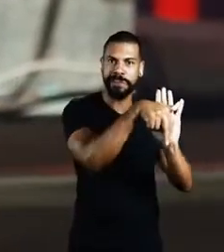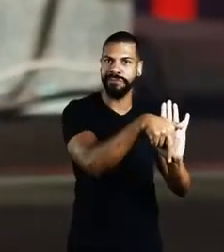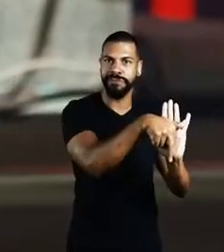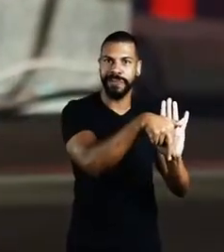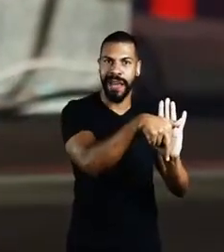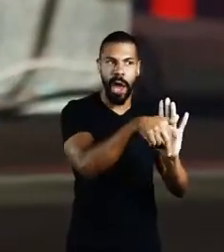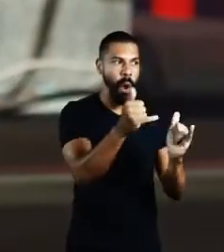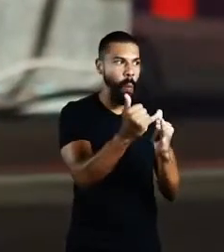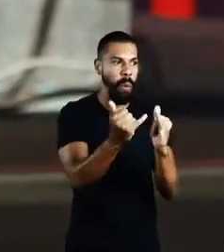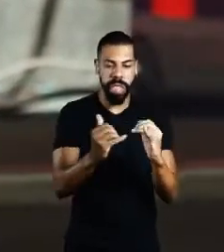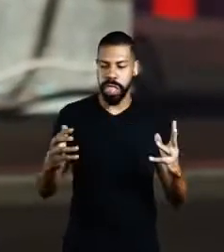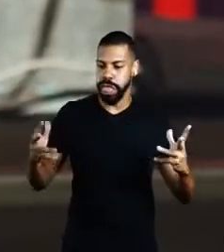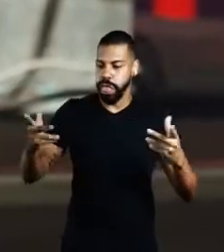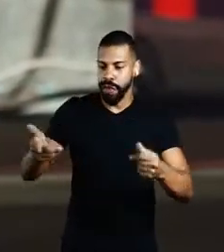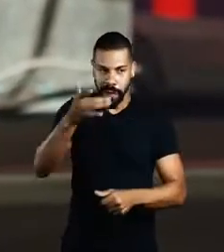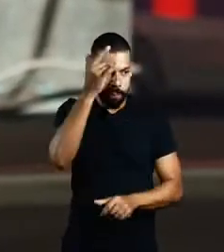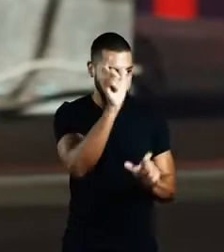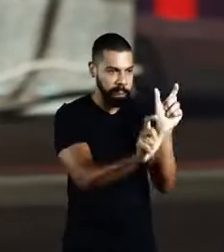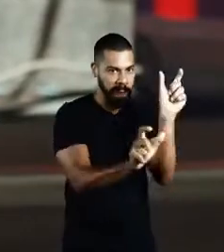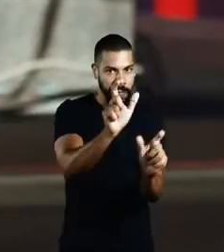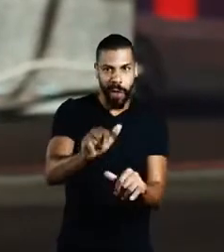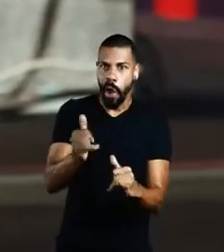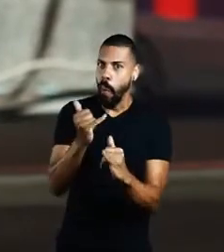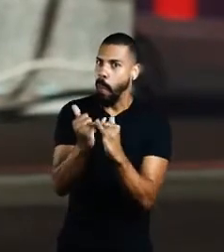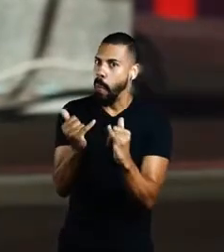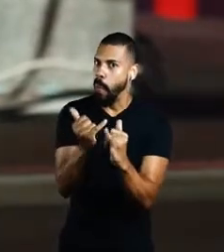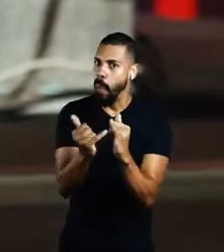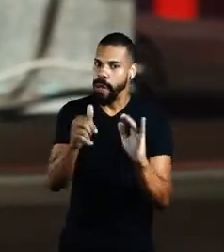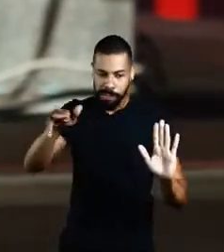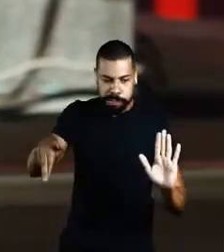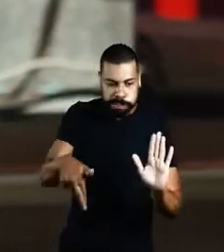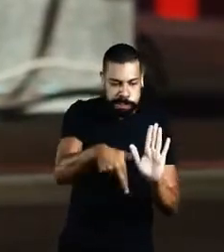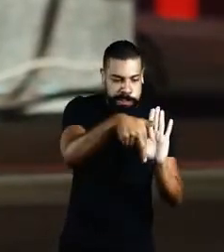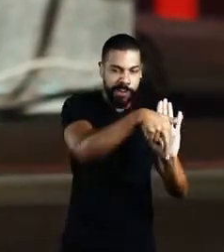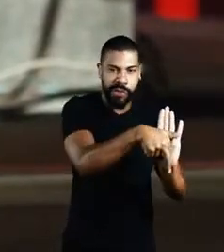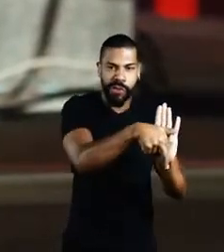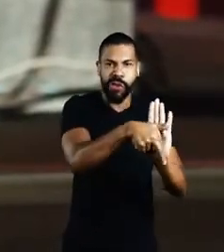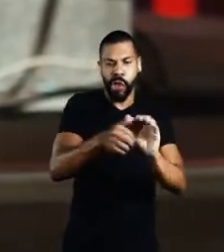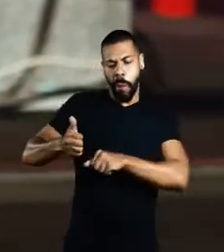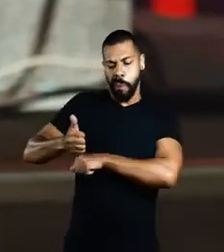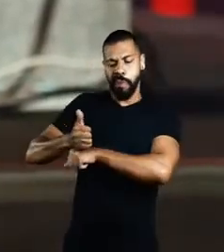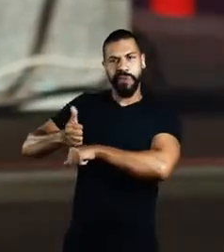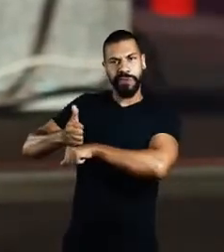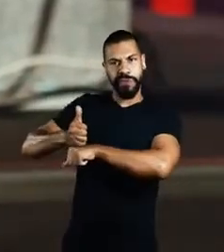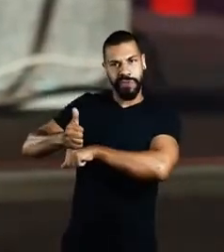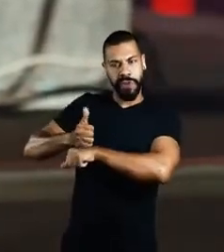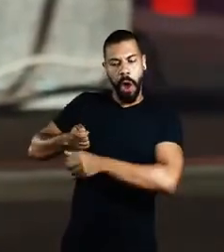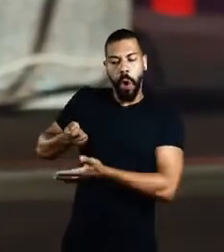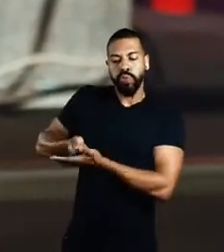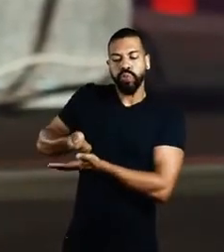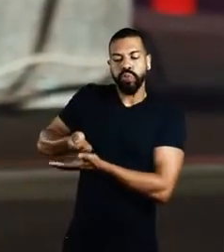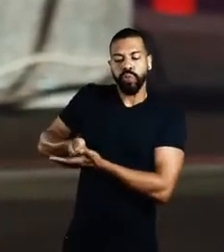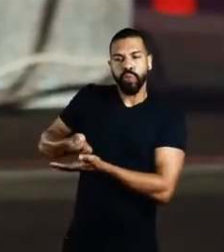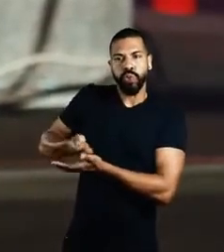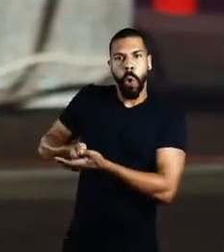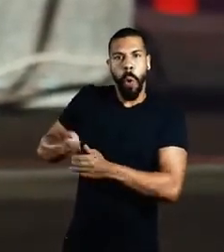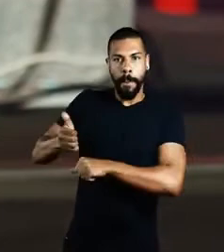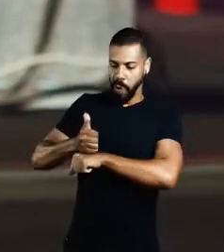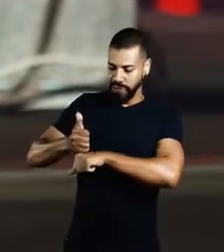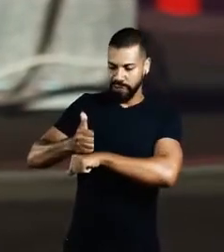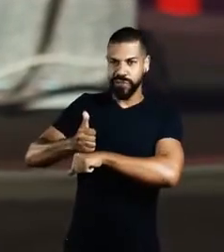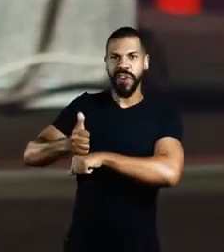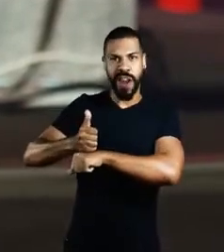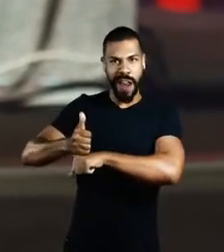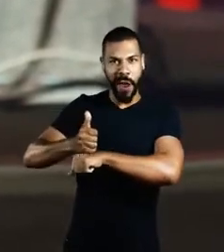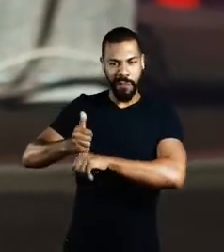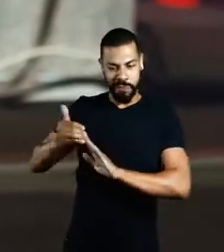para quase tudo. Para tudo não dá para ser, mas assim, uma referência... um cara exigente, um cara profissional, um